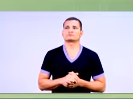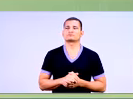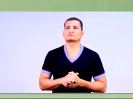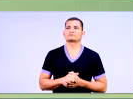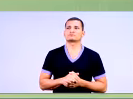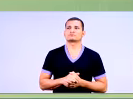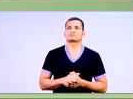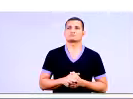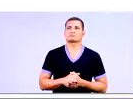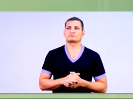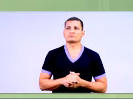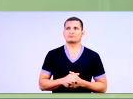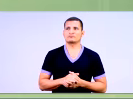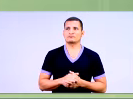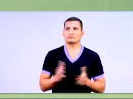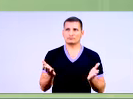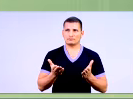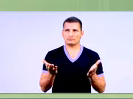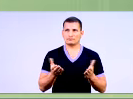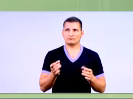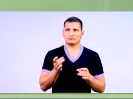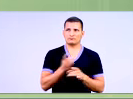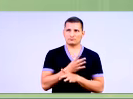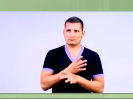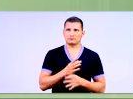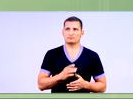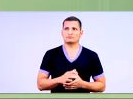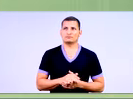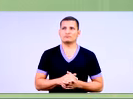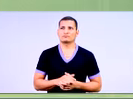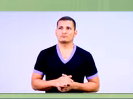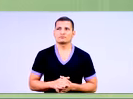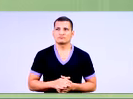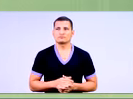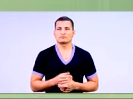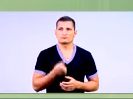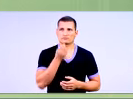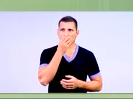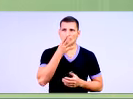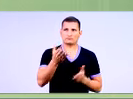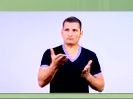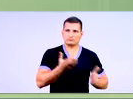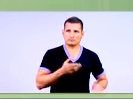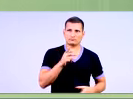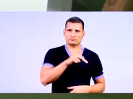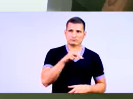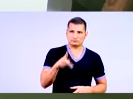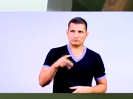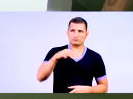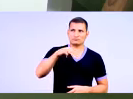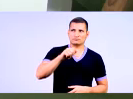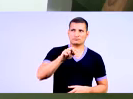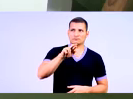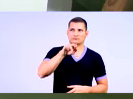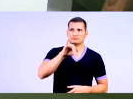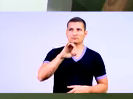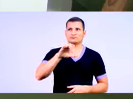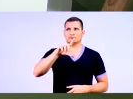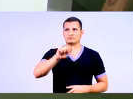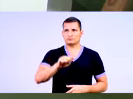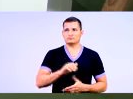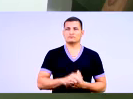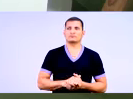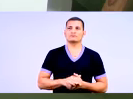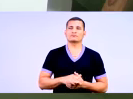E agora, para a gente encerrar, eu gostaria de dar as boas-vindas para a professora Mariela, que está aqui conosco, atendeu o